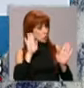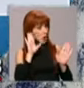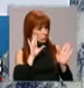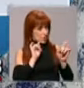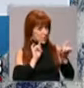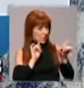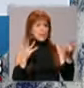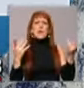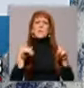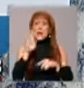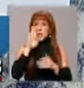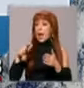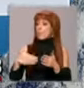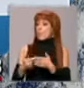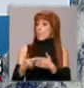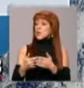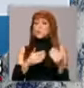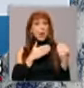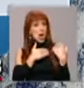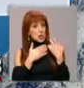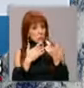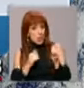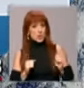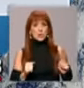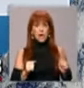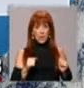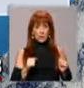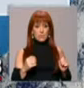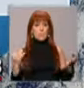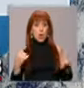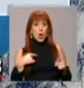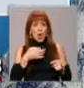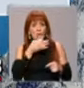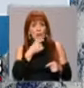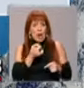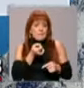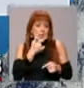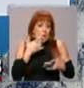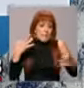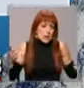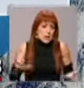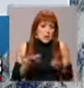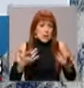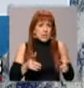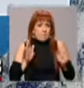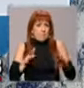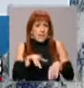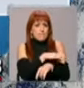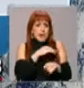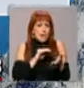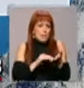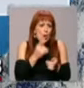sabe, mas se a proposta for responsável, claro que estamos a falar de medicamentos não sujeitos